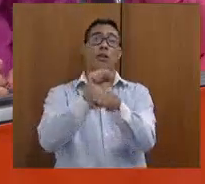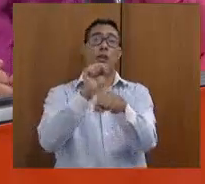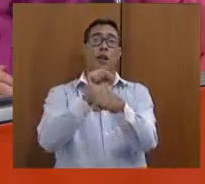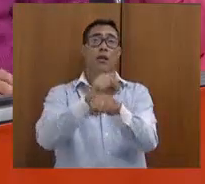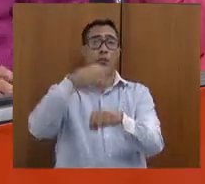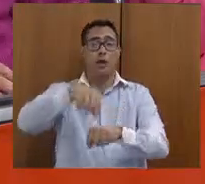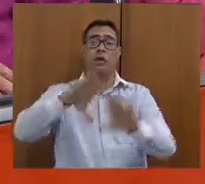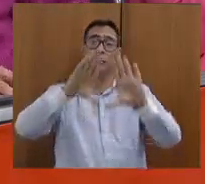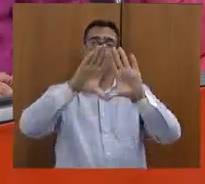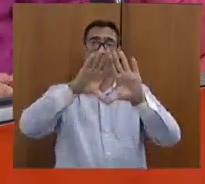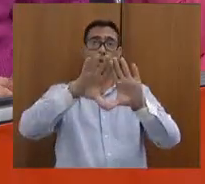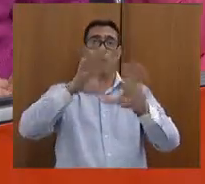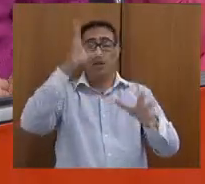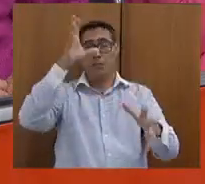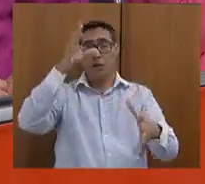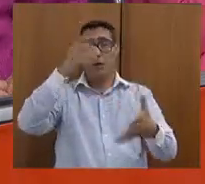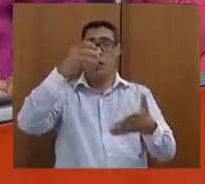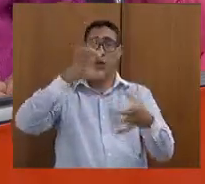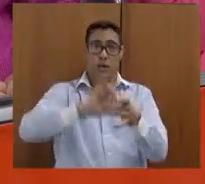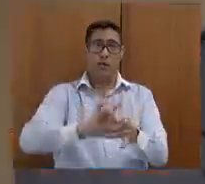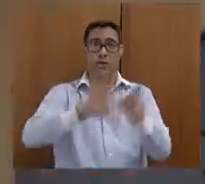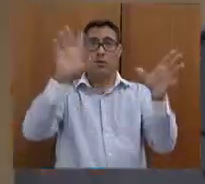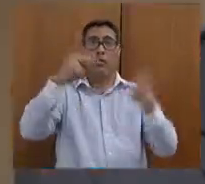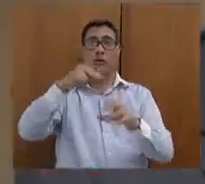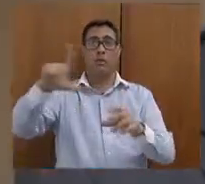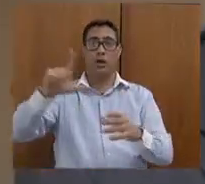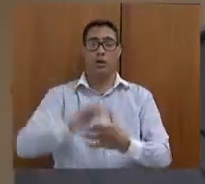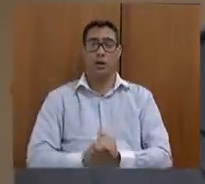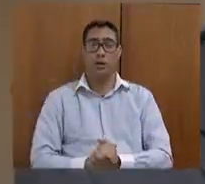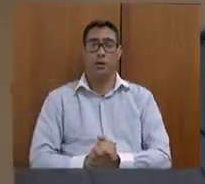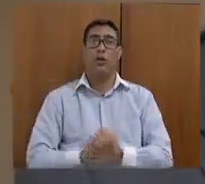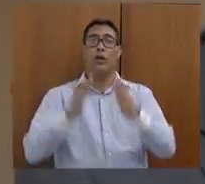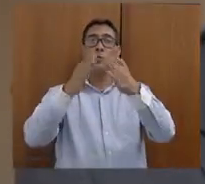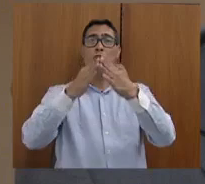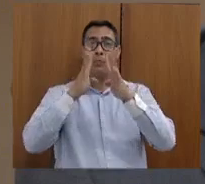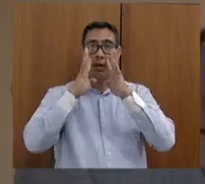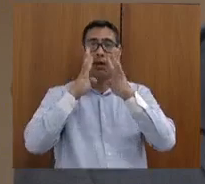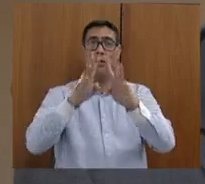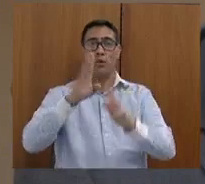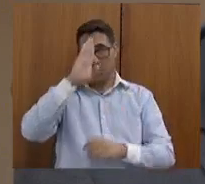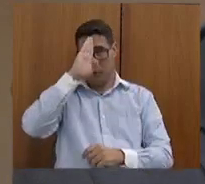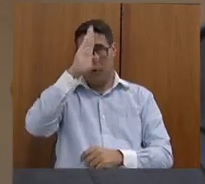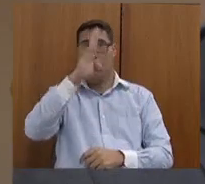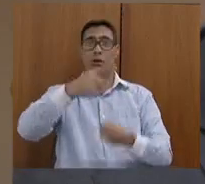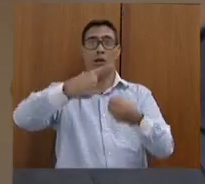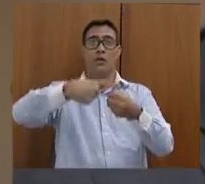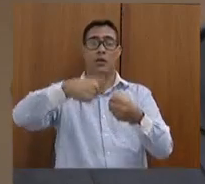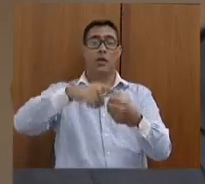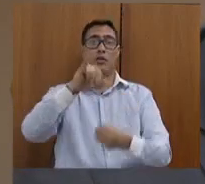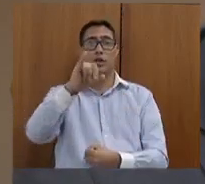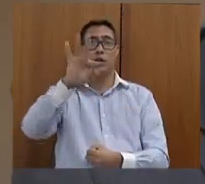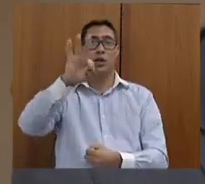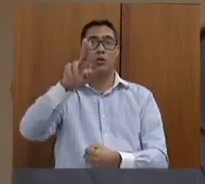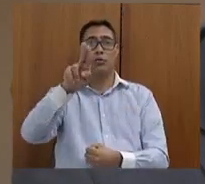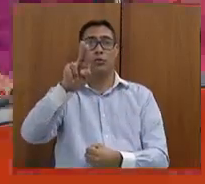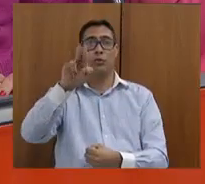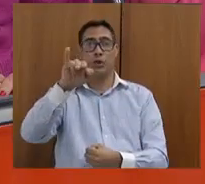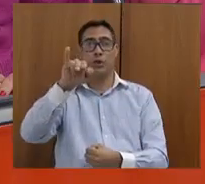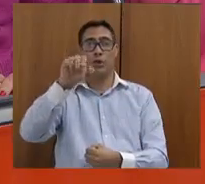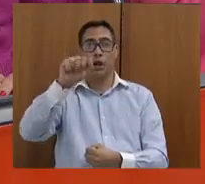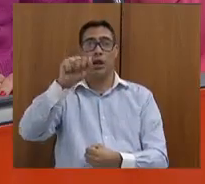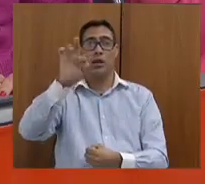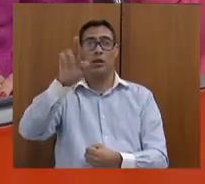caminhar com a PL pra gente poder fazer Eu quero pedir uma atenção especial por gentileza para a cidade de Ituiutaba que tá precisando de colesterol dentro